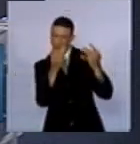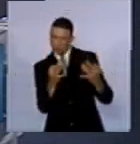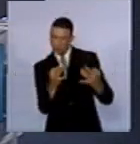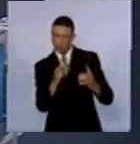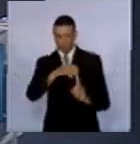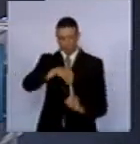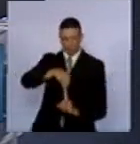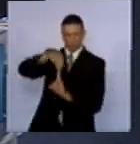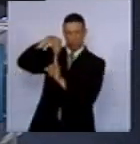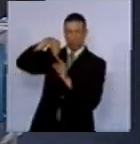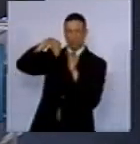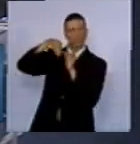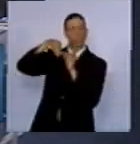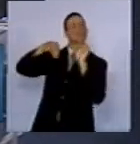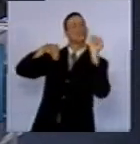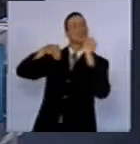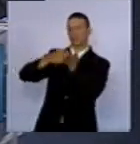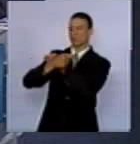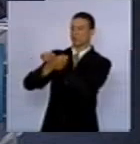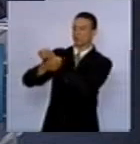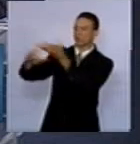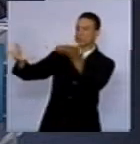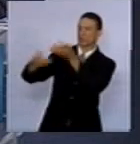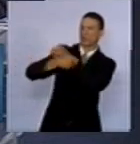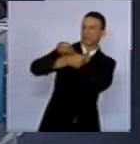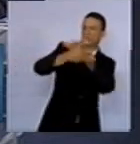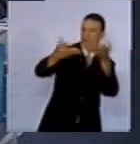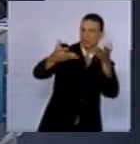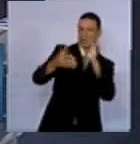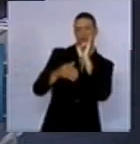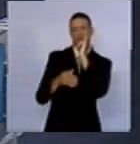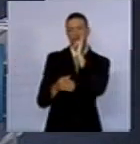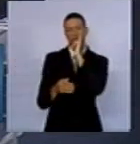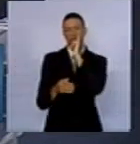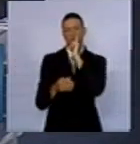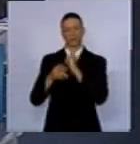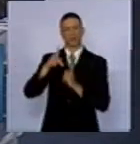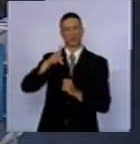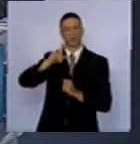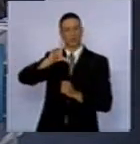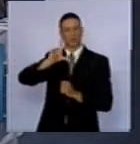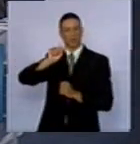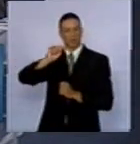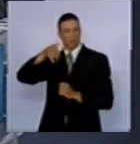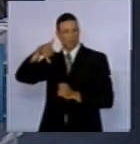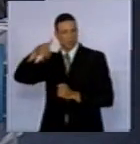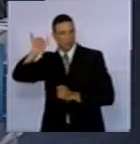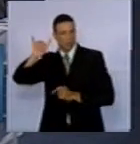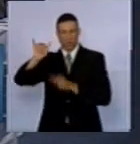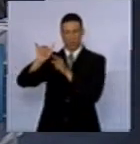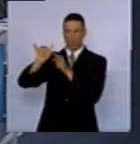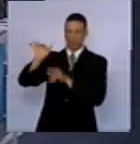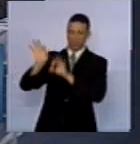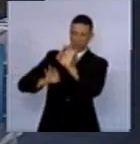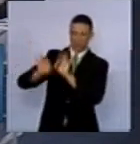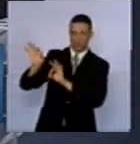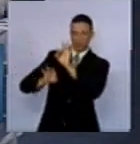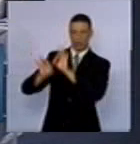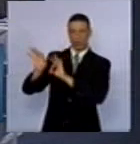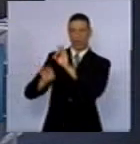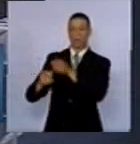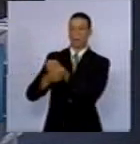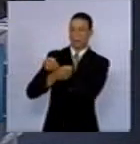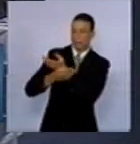do processo de distribuição aqui alguns exemplos dos grandes players já incluindo as prestadores de telecomunicação que